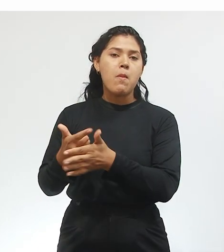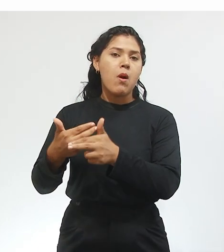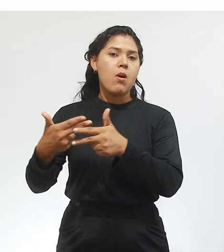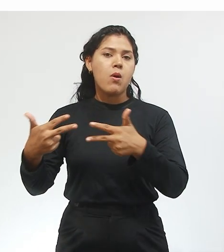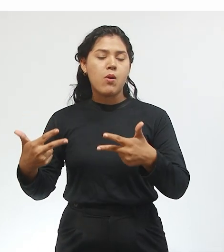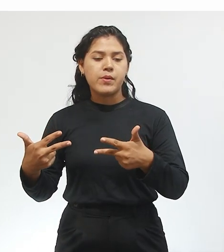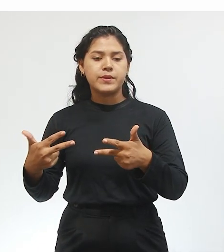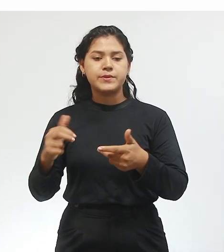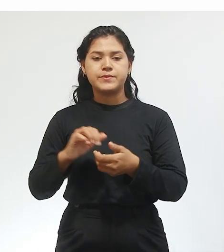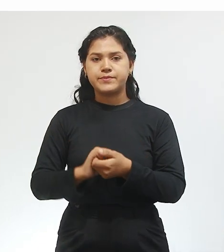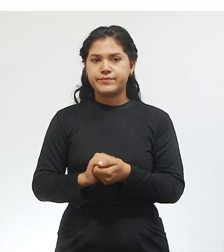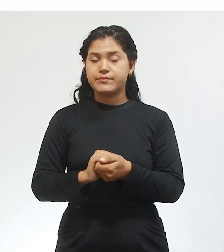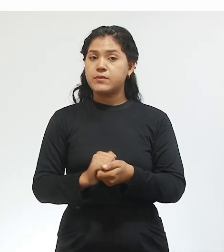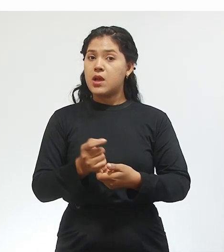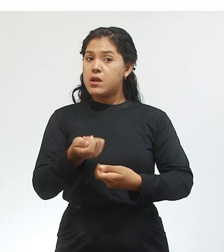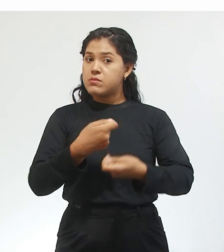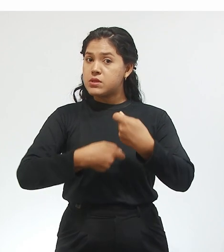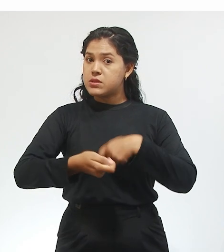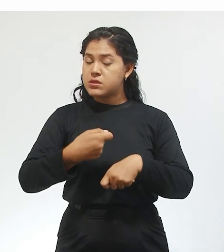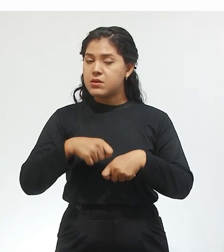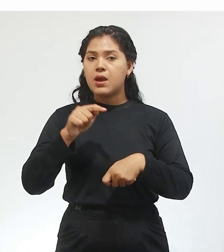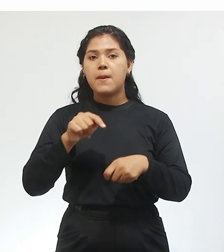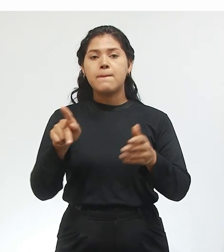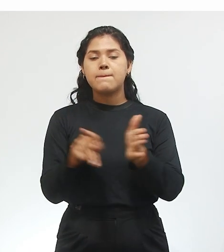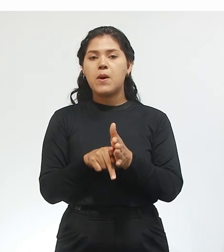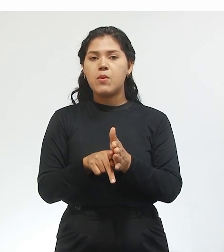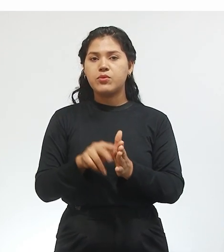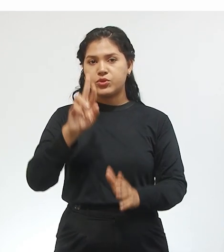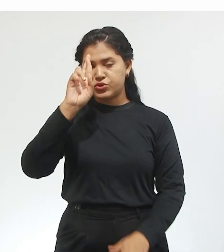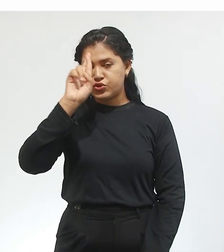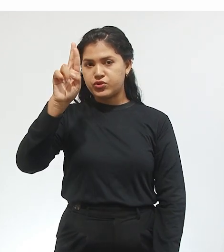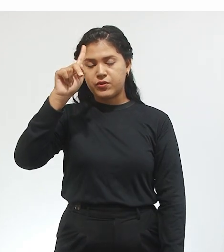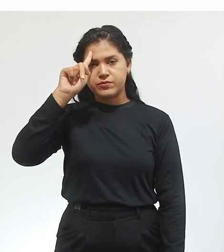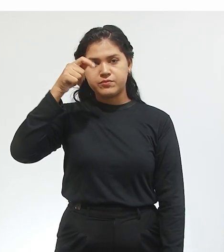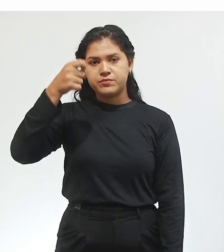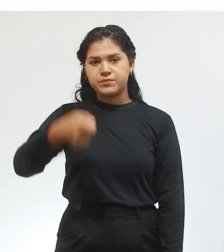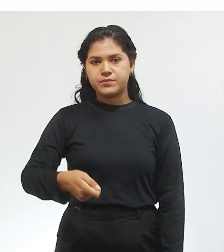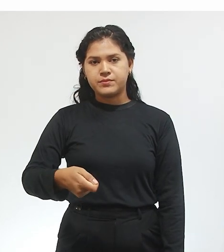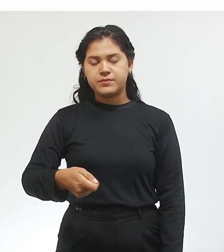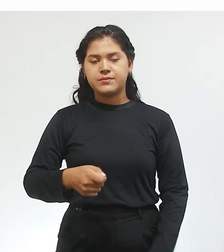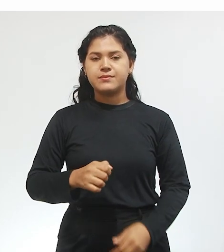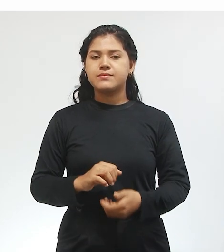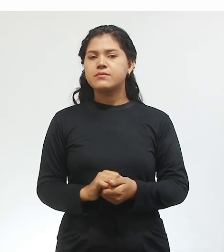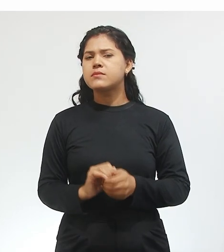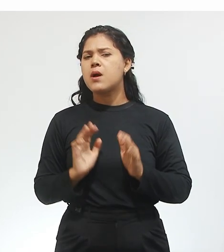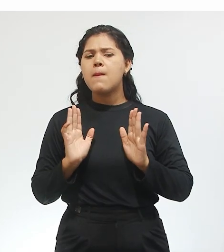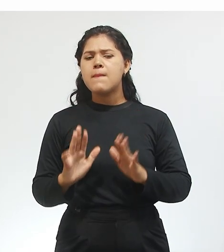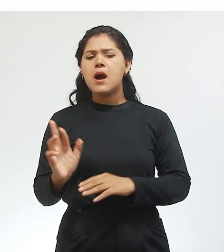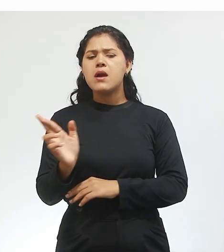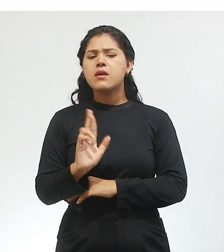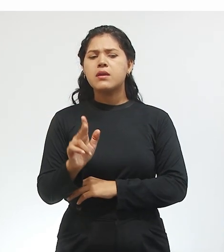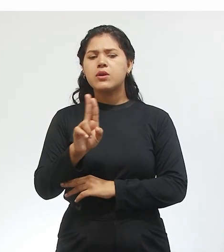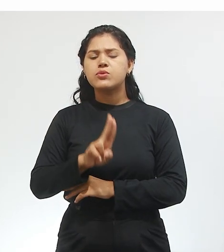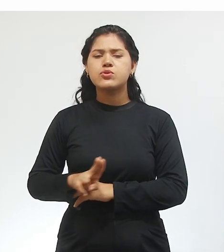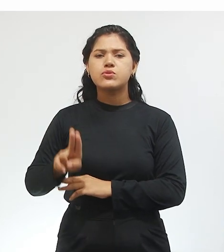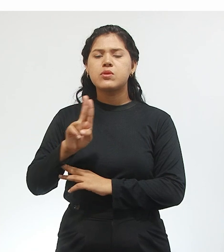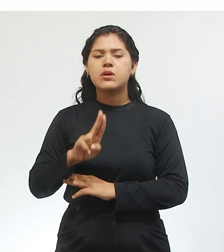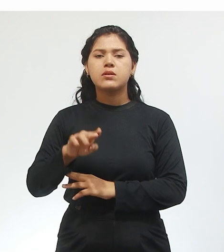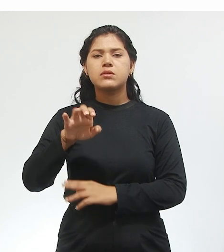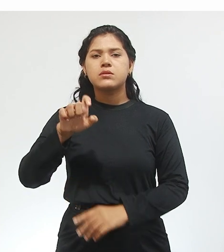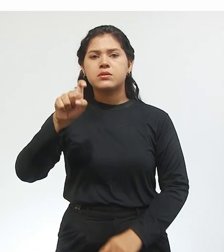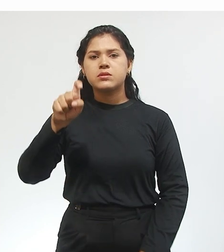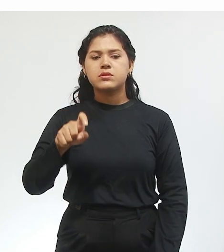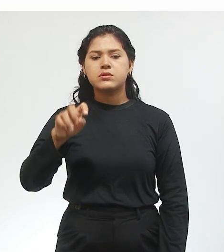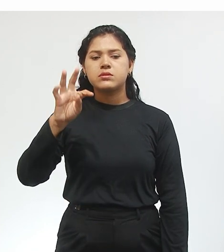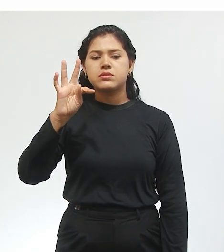cima em aspectos lá financeiros, né? Ok. E quem seriam os usuários externos? Primeiramente, qual o conceito,